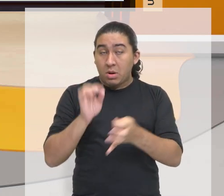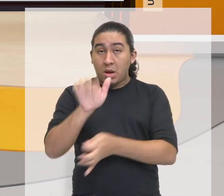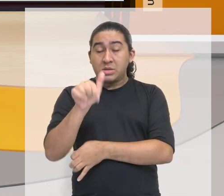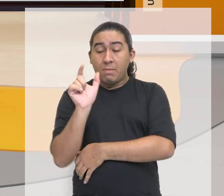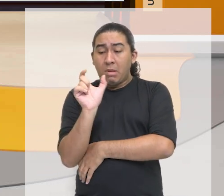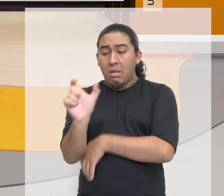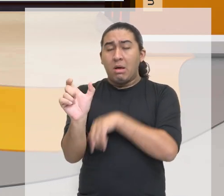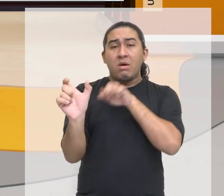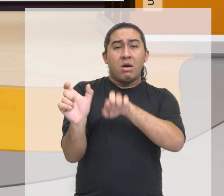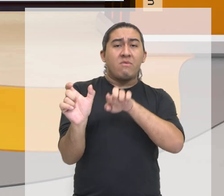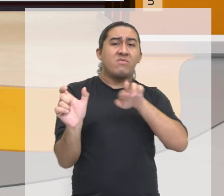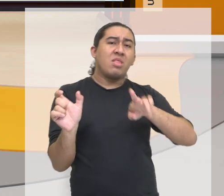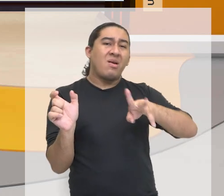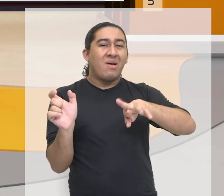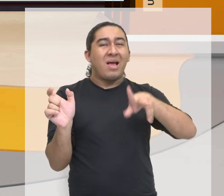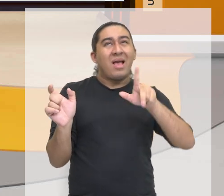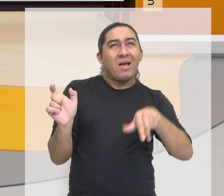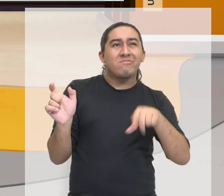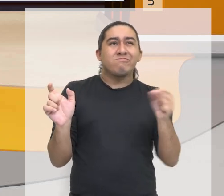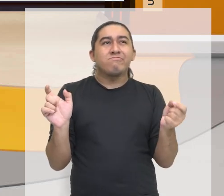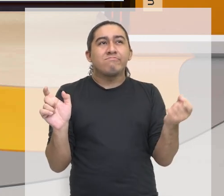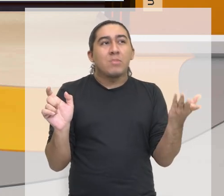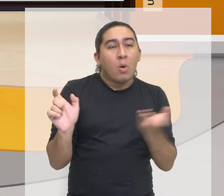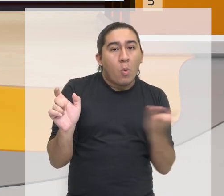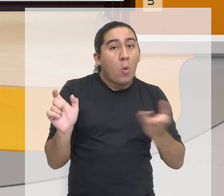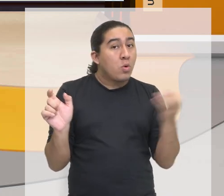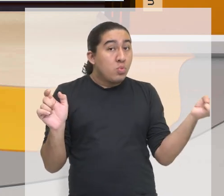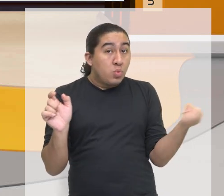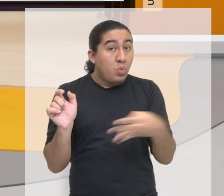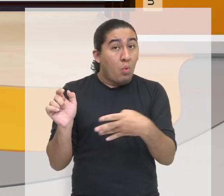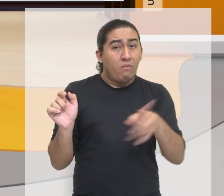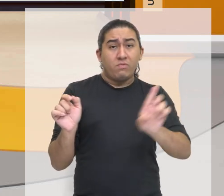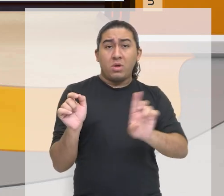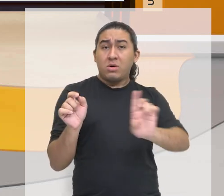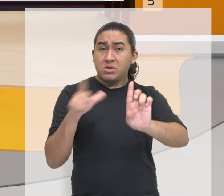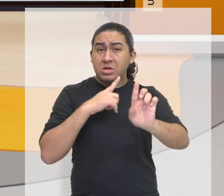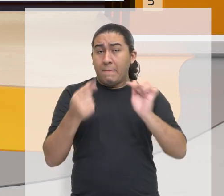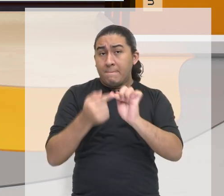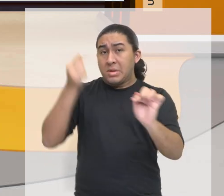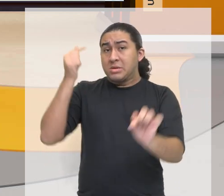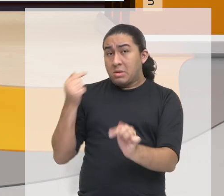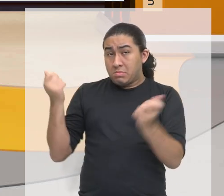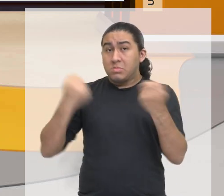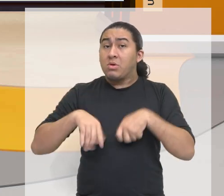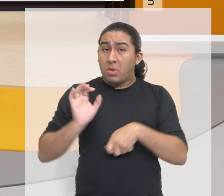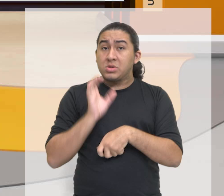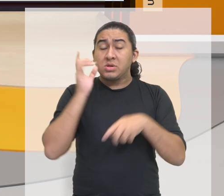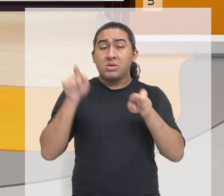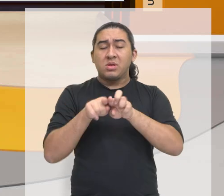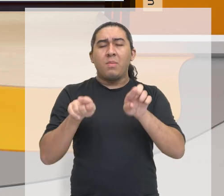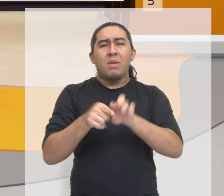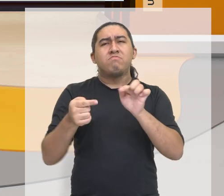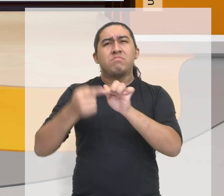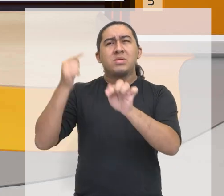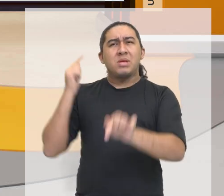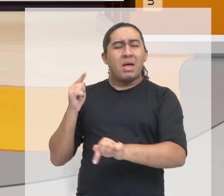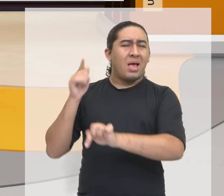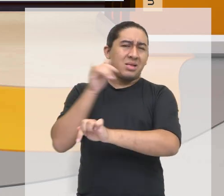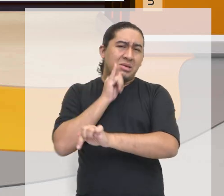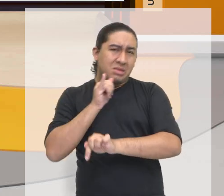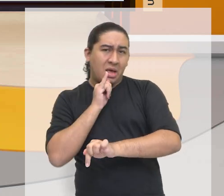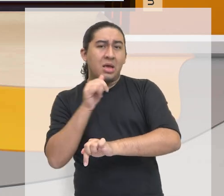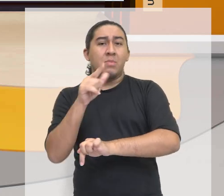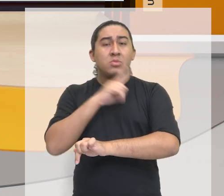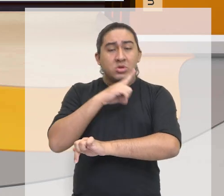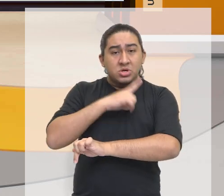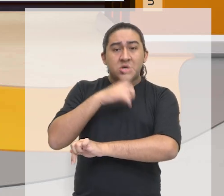é assim atualíssimo. Houve globalização também em tempos antigos. Lá na Idade Antiga, com a Rota